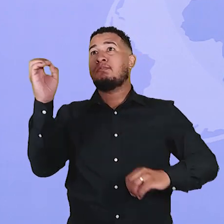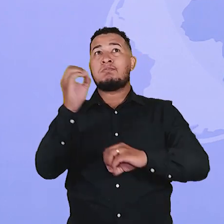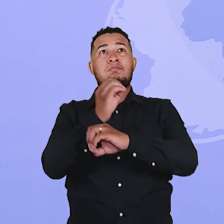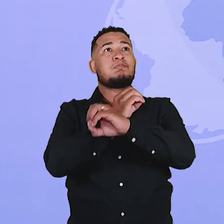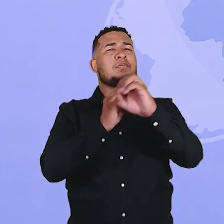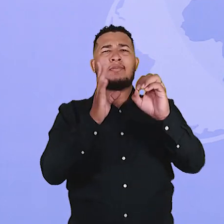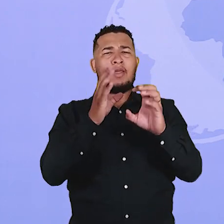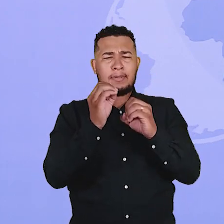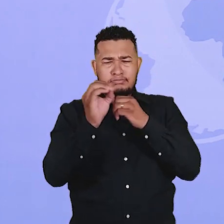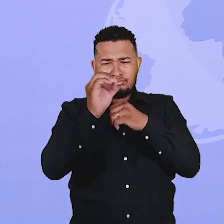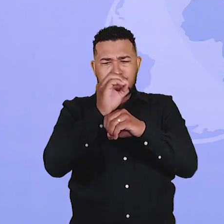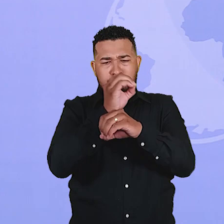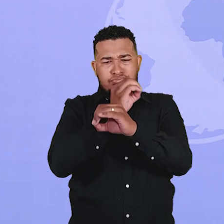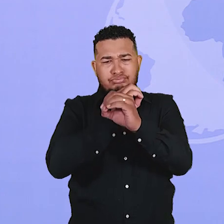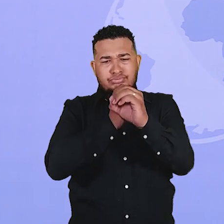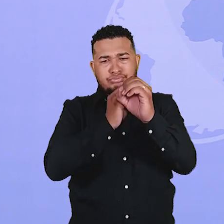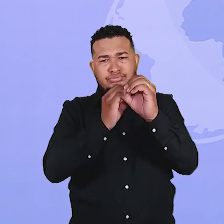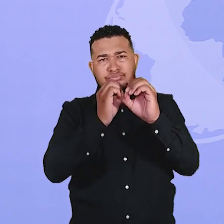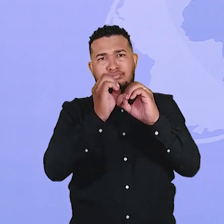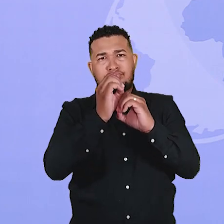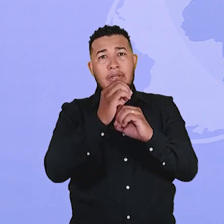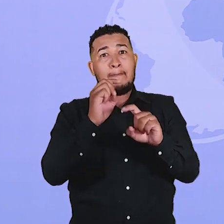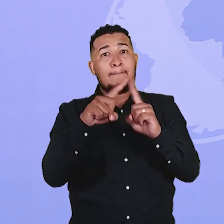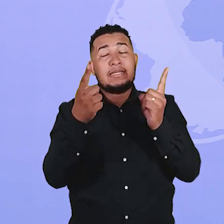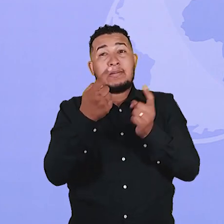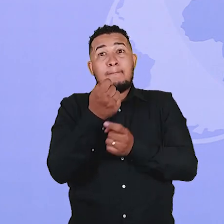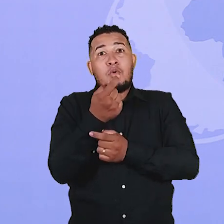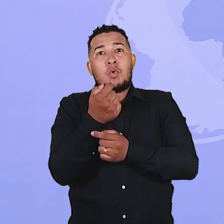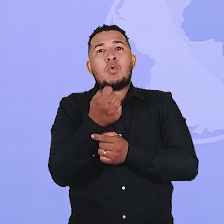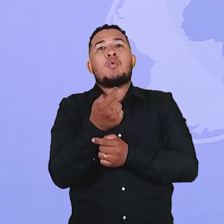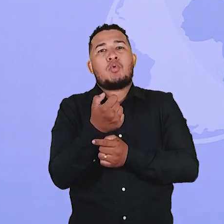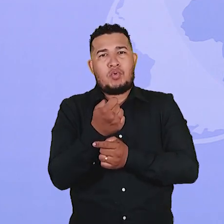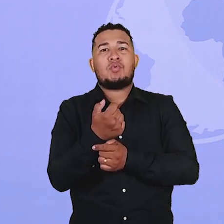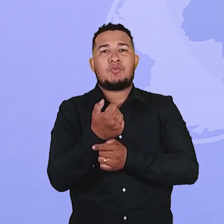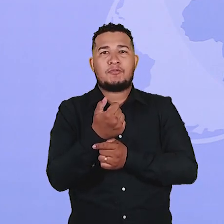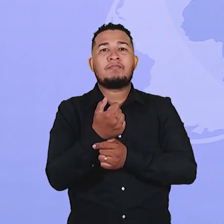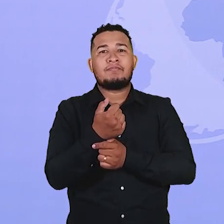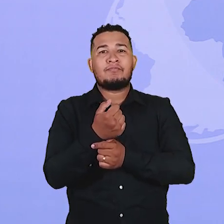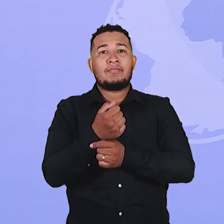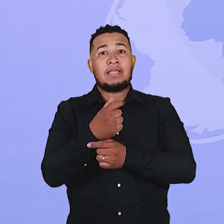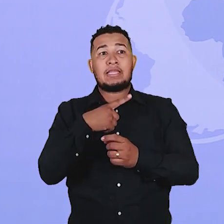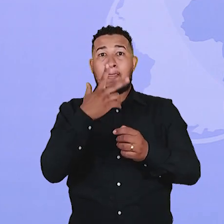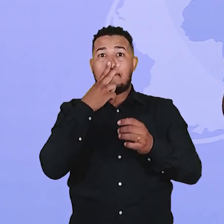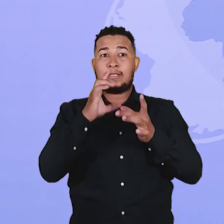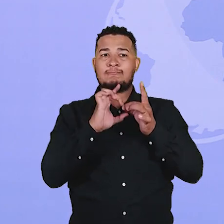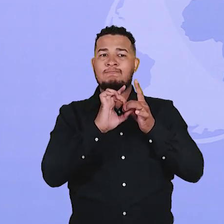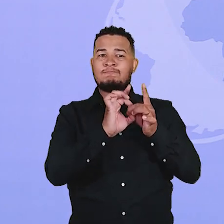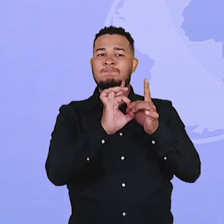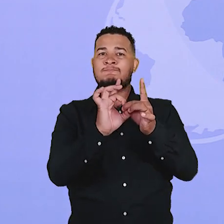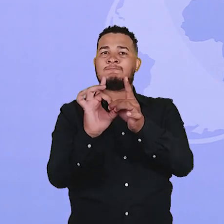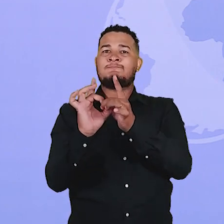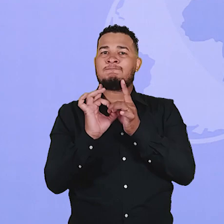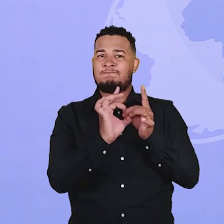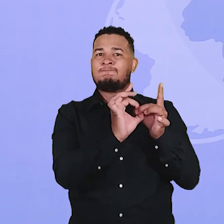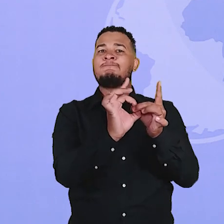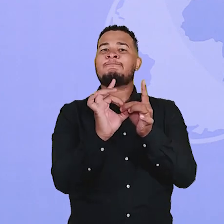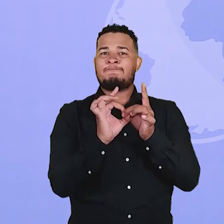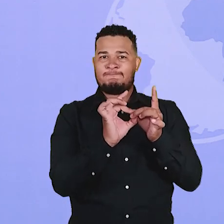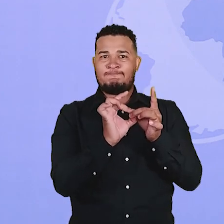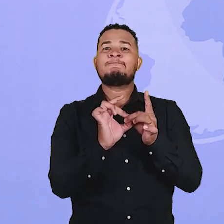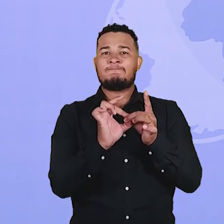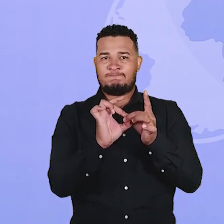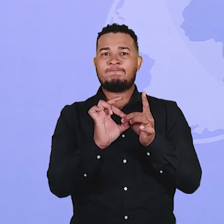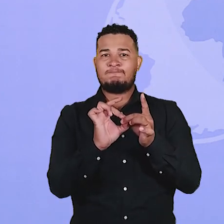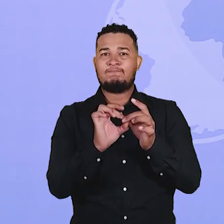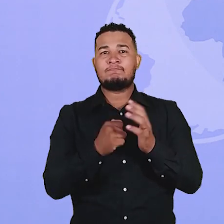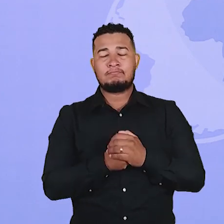vamos supor que ela esteja bem vibrando, só que elas estão vibrando pouco e elas estão bastante atreladas, as forças estão